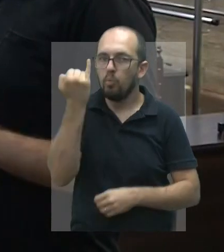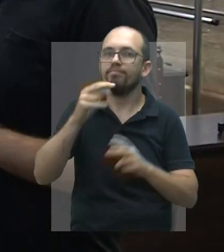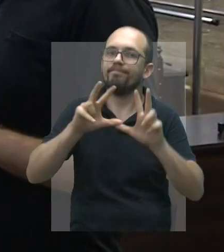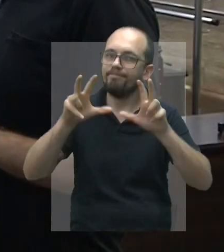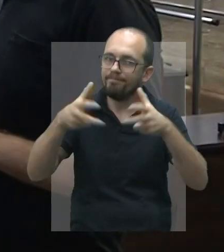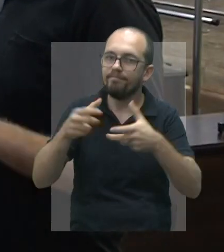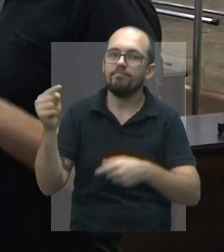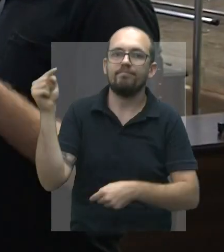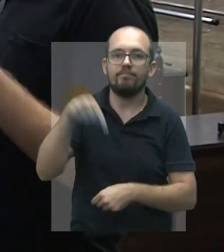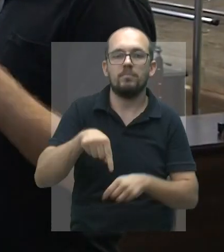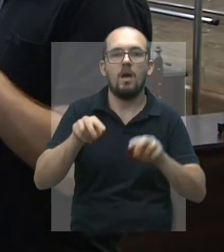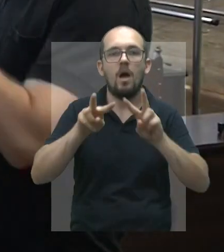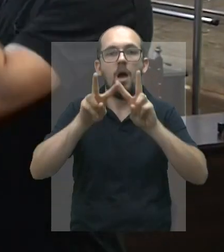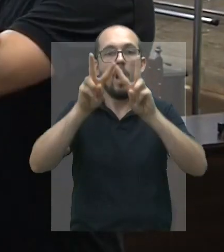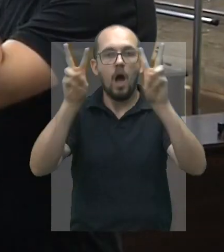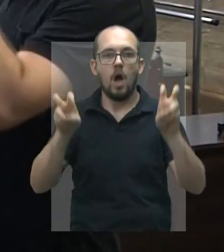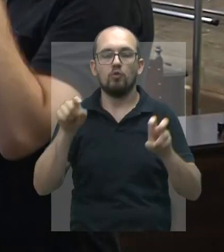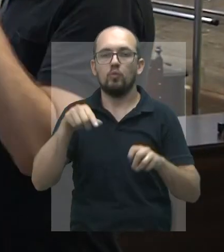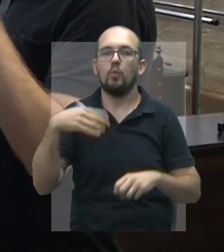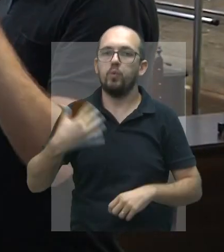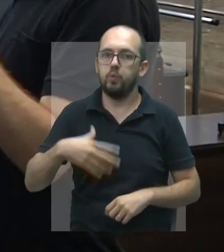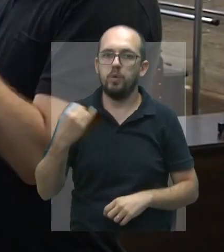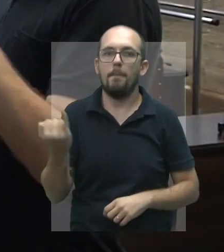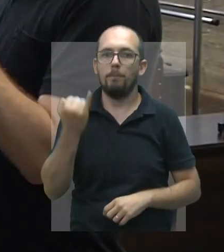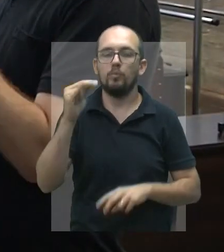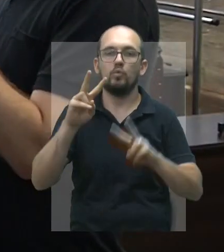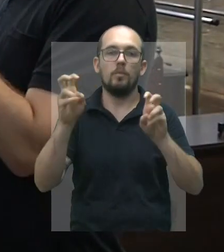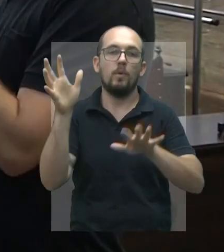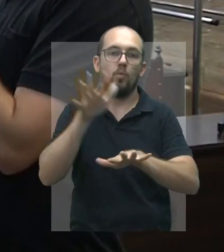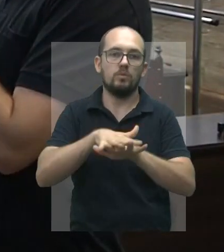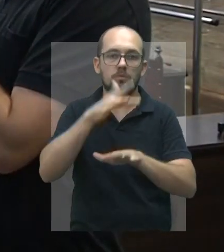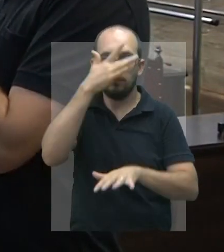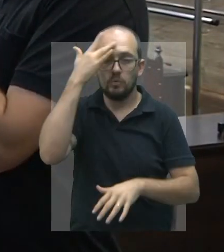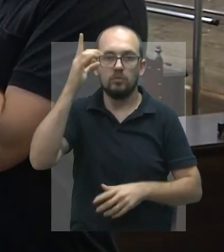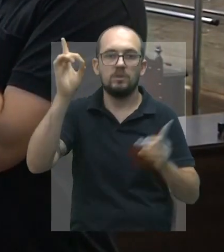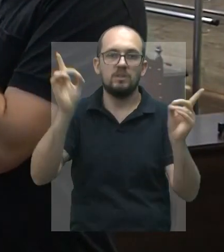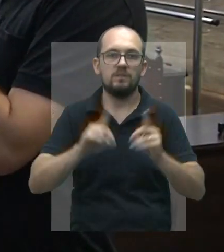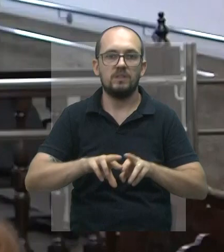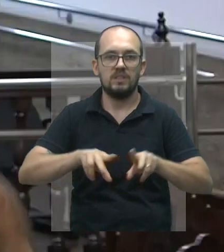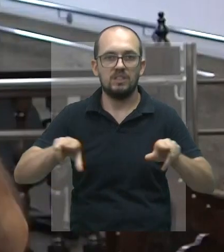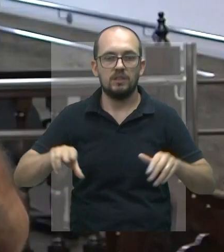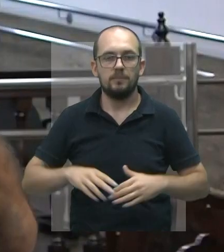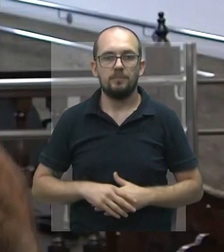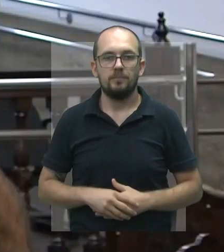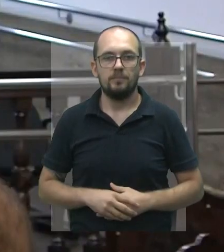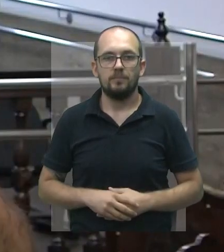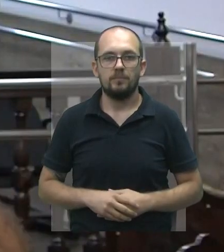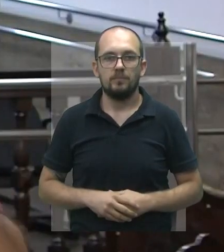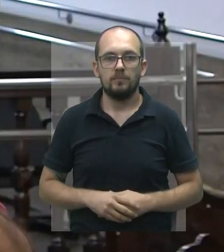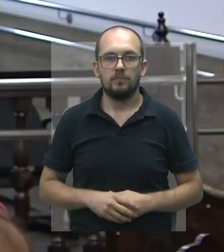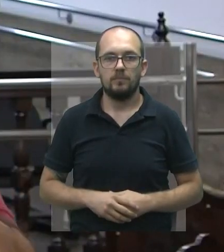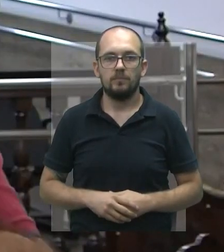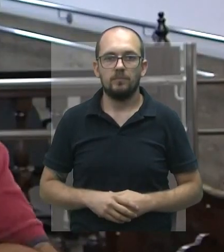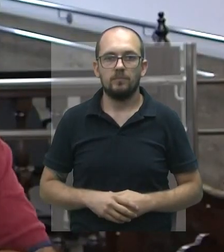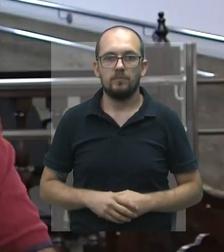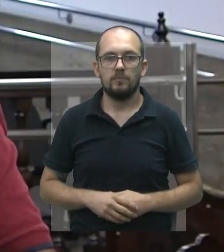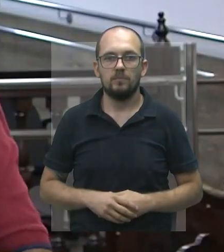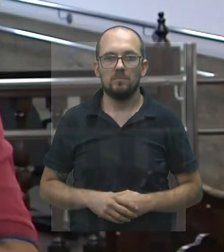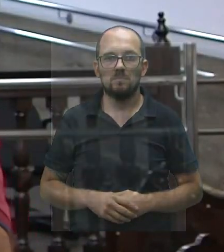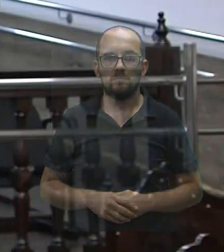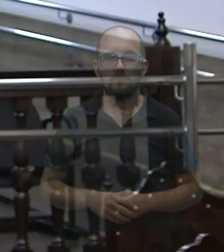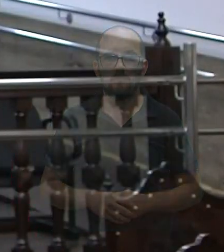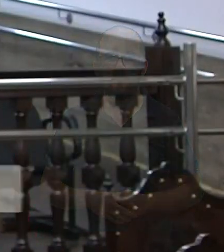à tona temas relacionados à inclusão de pessoas com deficiência. Se a gente parar para olhar um surdo cego que não